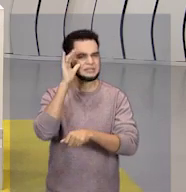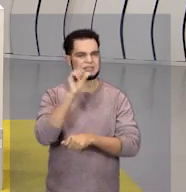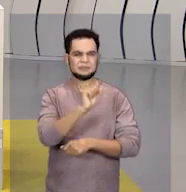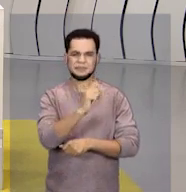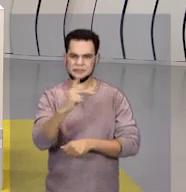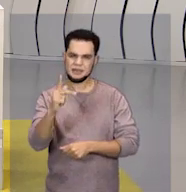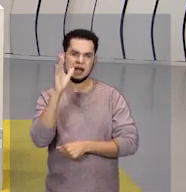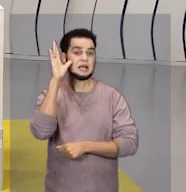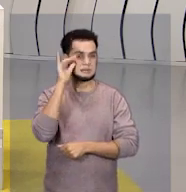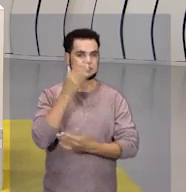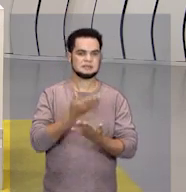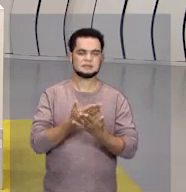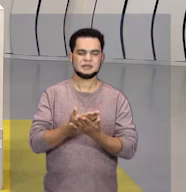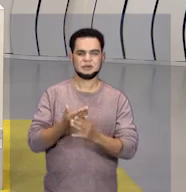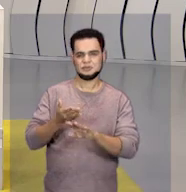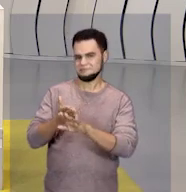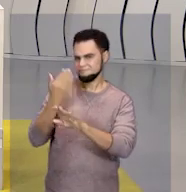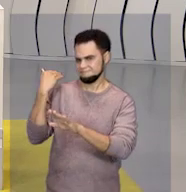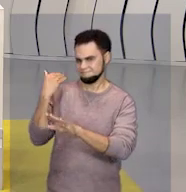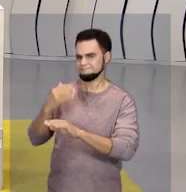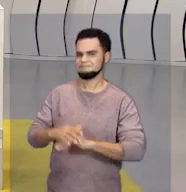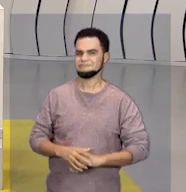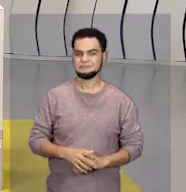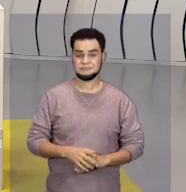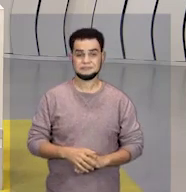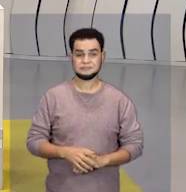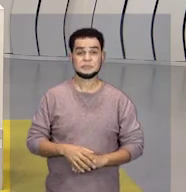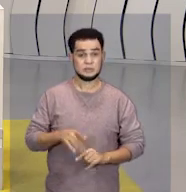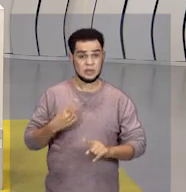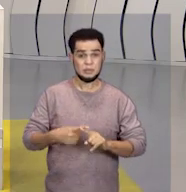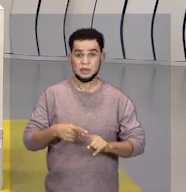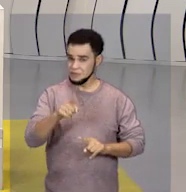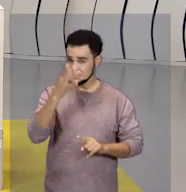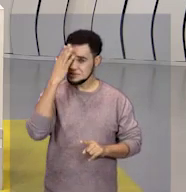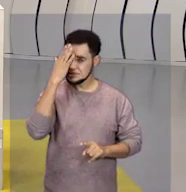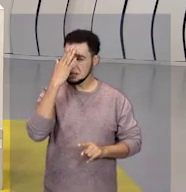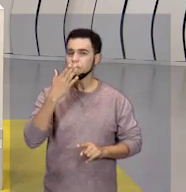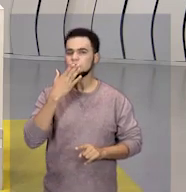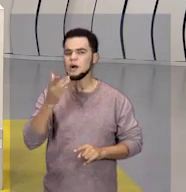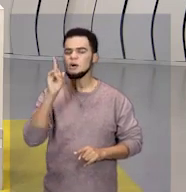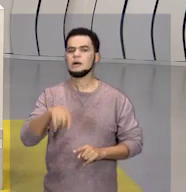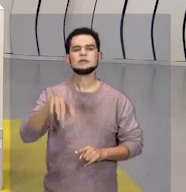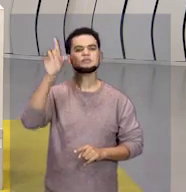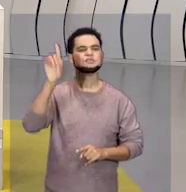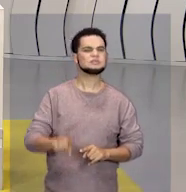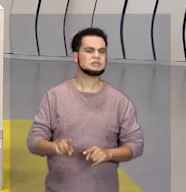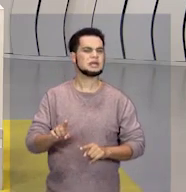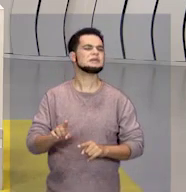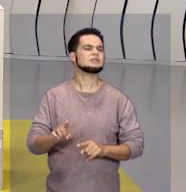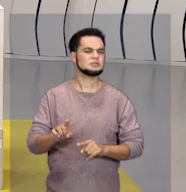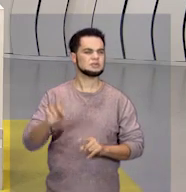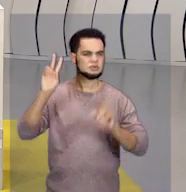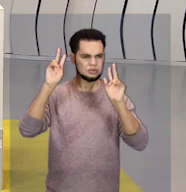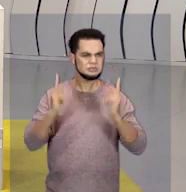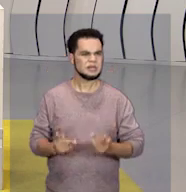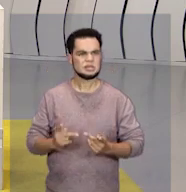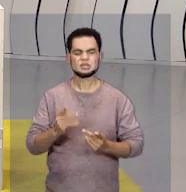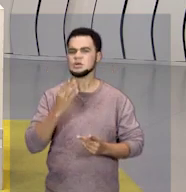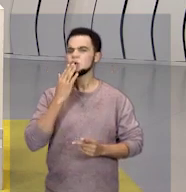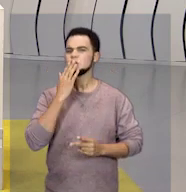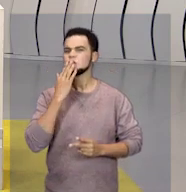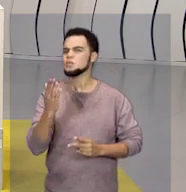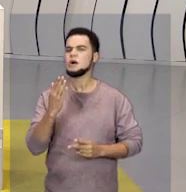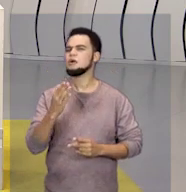assistir essas aulas. Porque você sabe quais são esses direitos? Quantos são? São